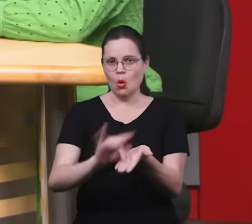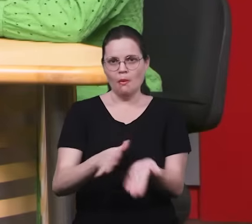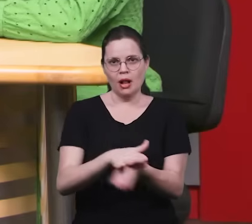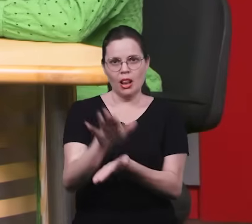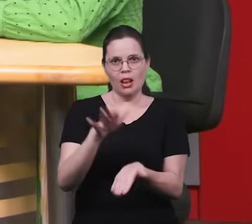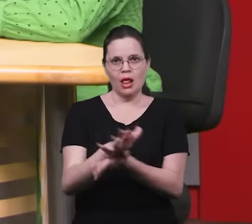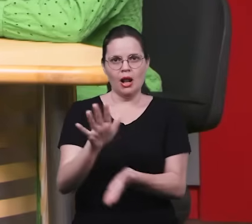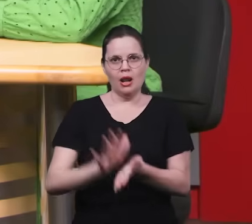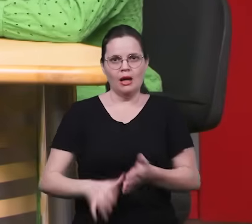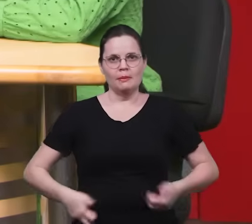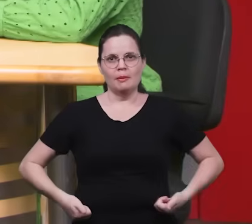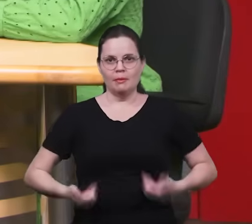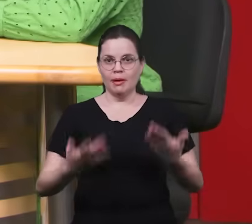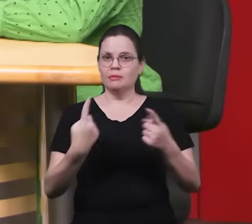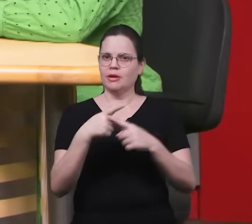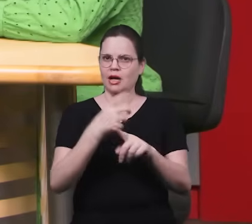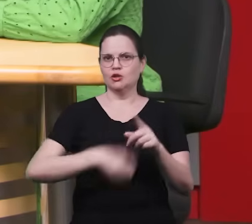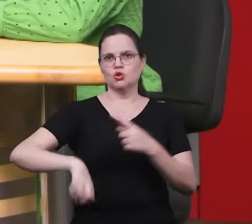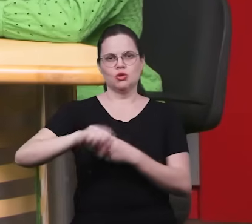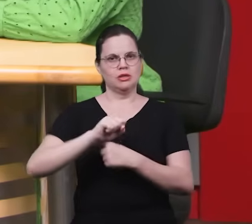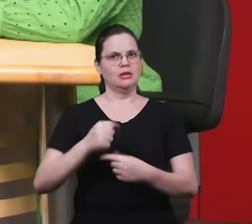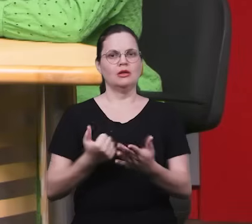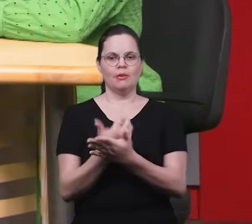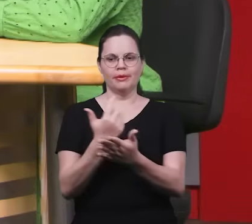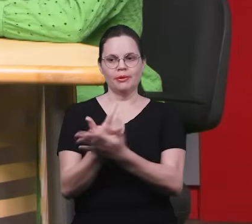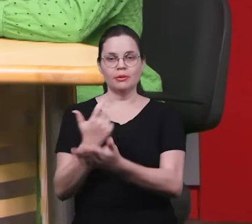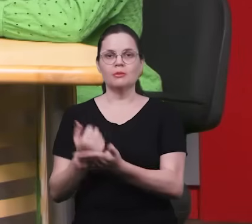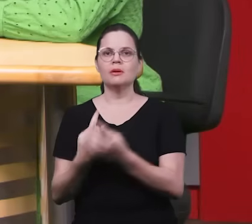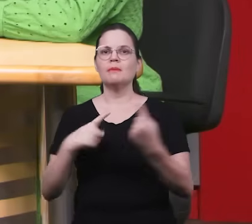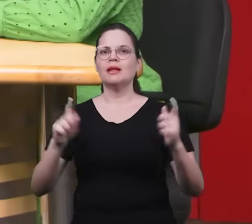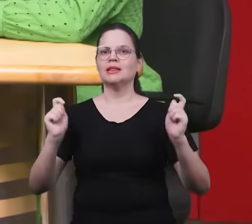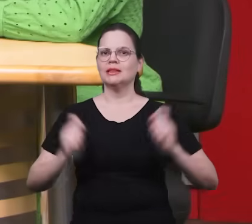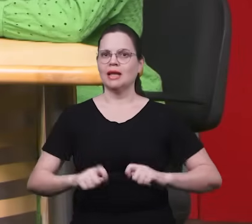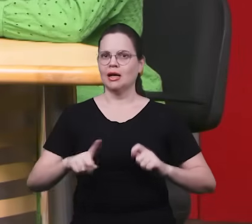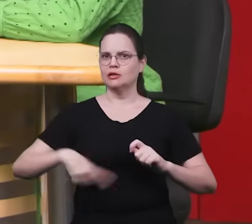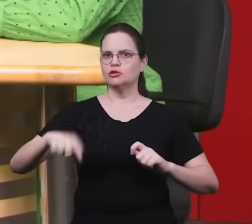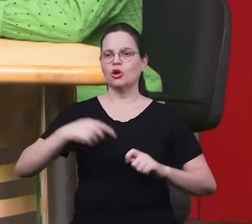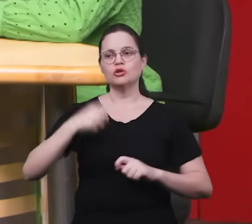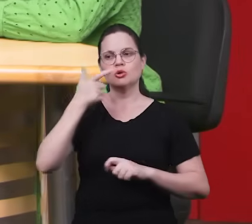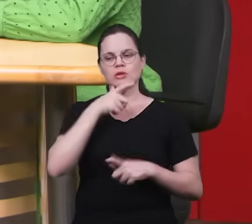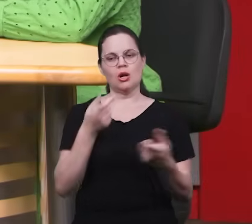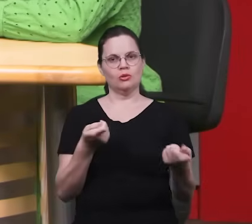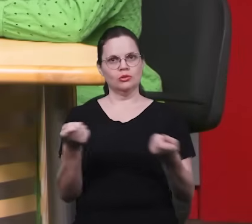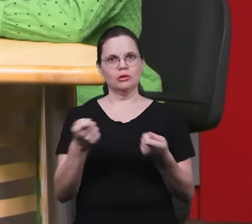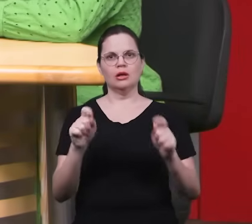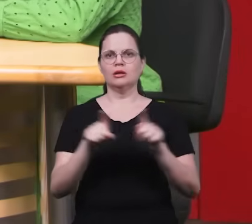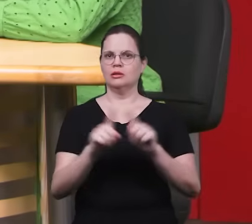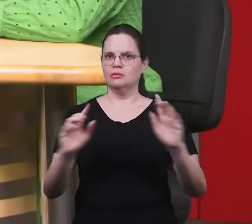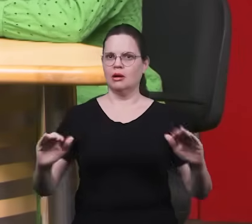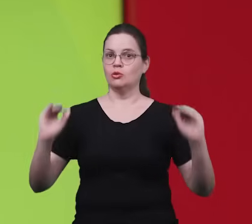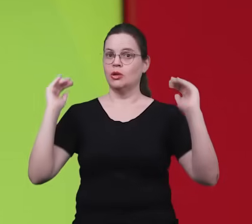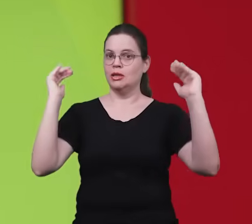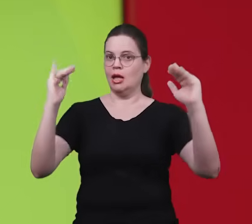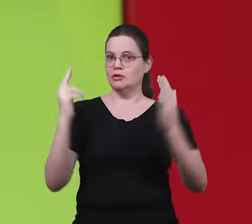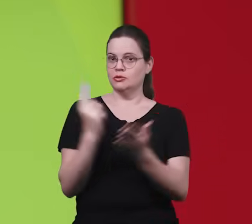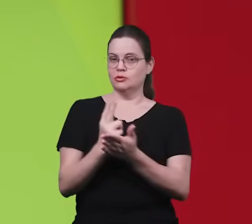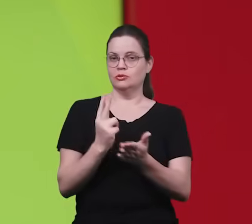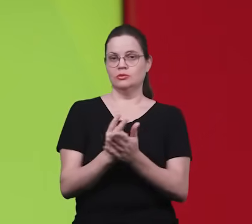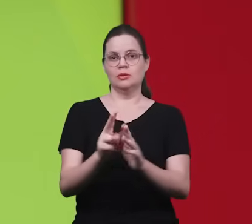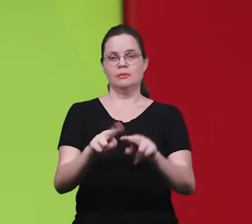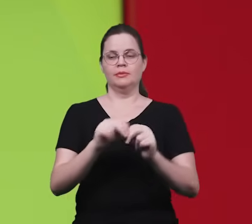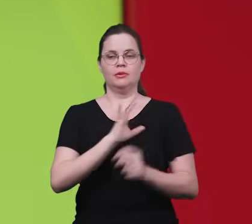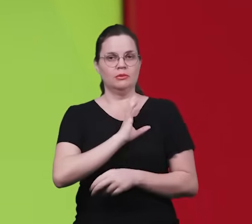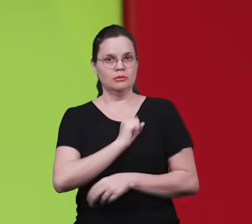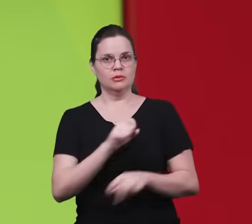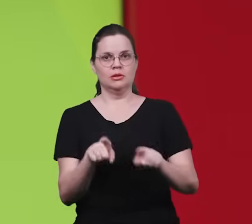sociedade altamente consumista. Sim. E manter a nossa autoridade com amor, com limites, mesmo diante